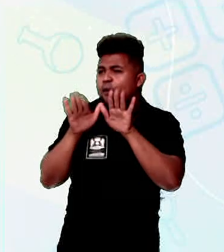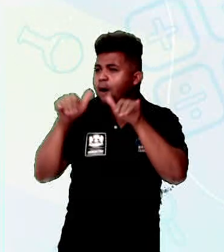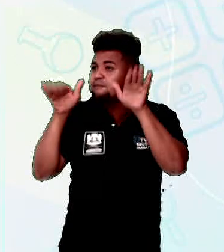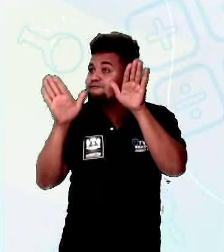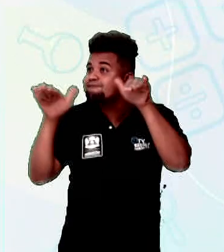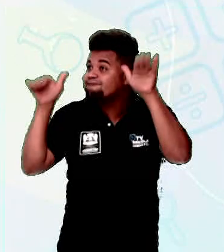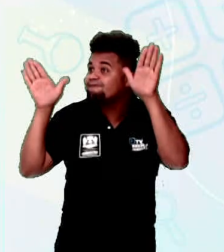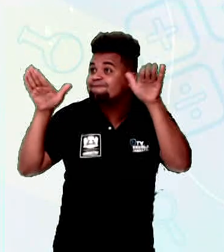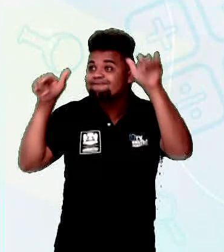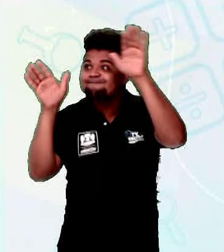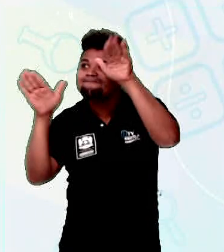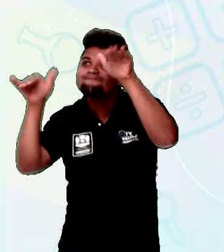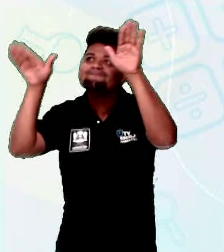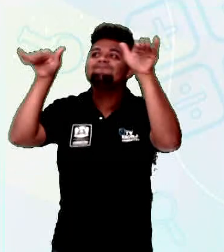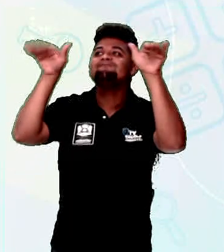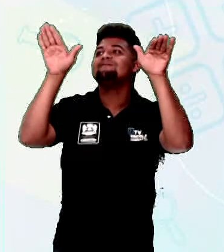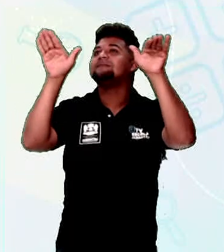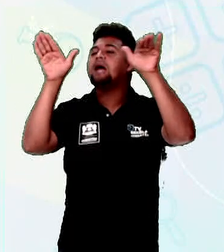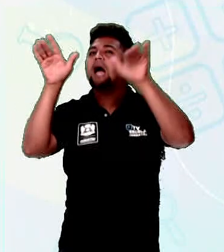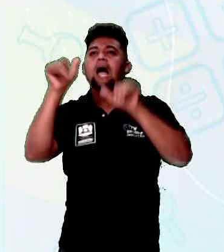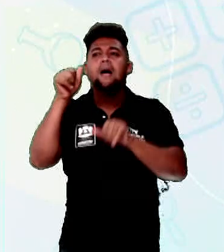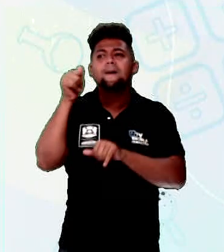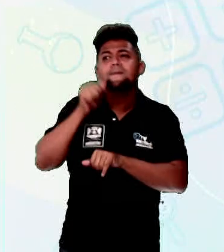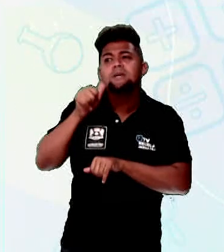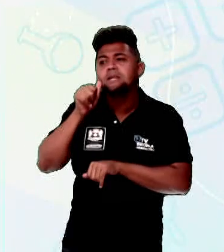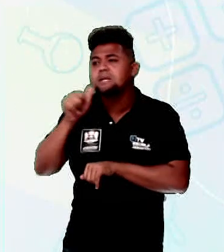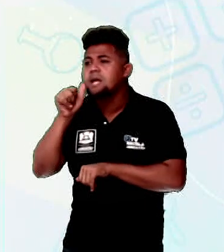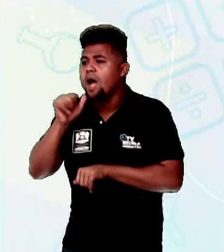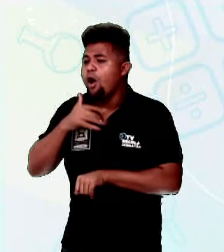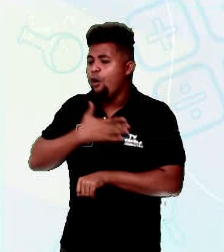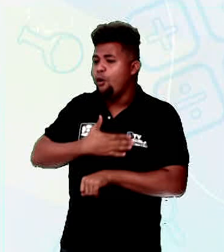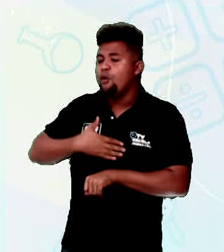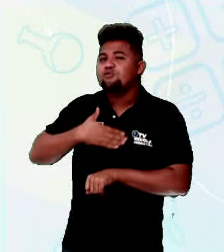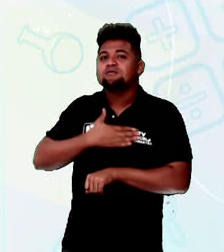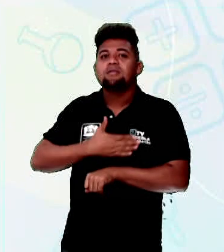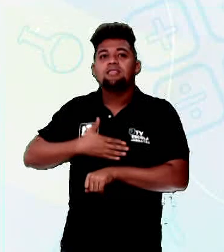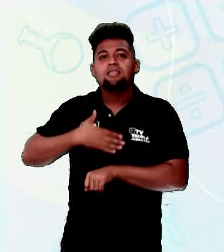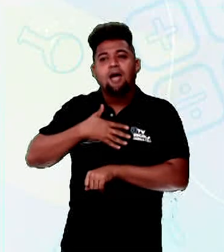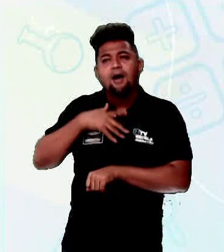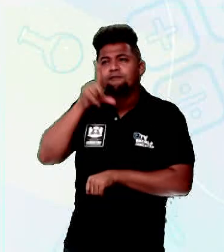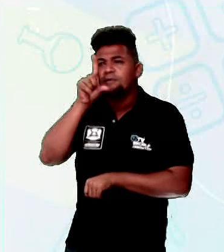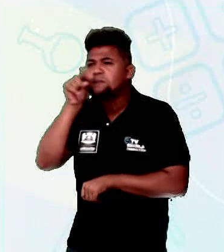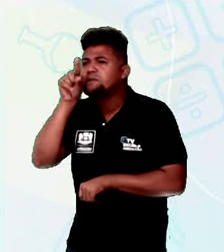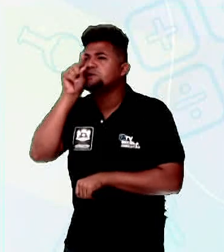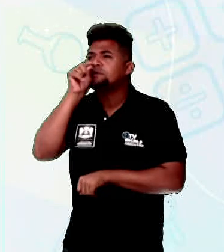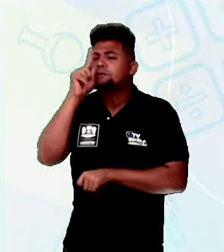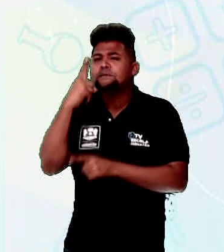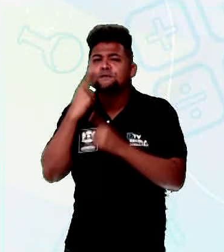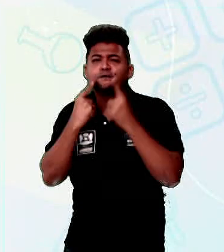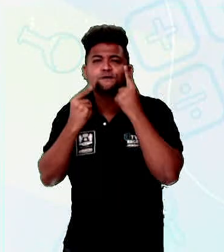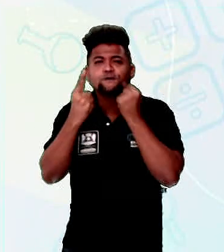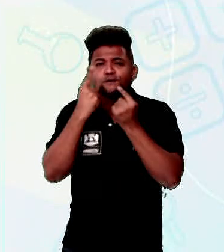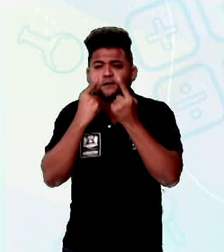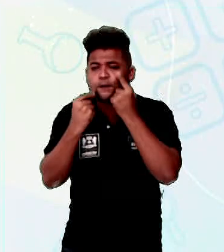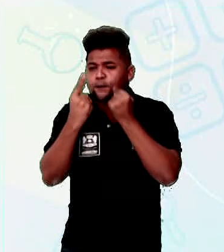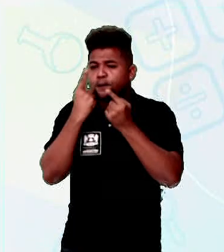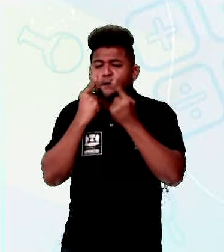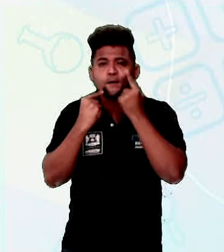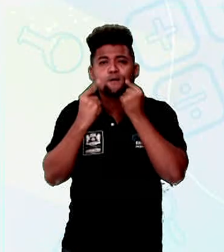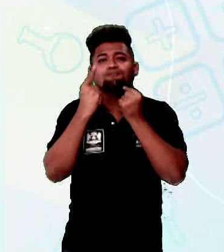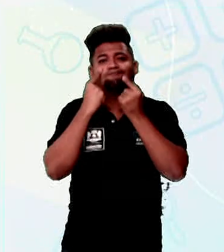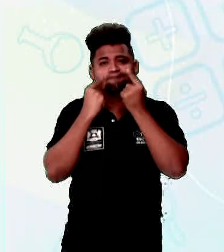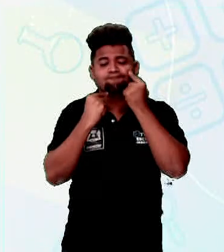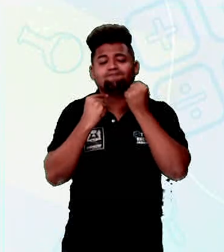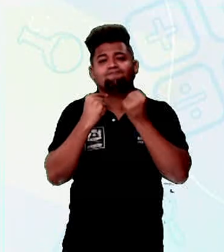voou. E a menina, que gostava tanto do bichinho, chorou, chorou,